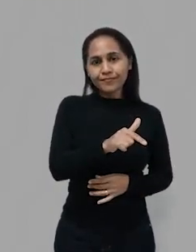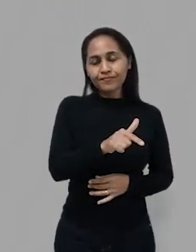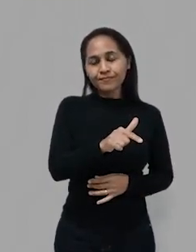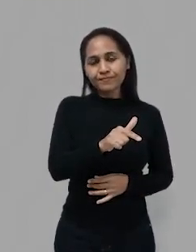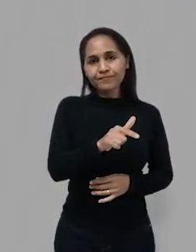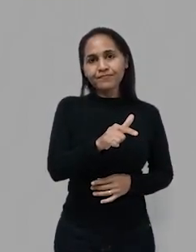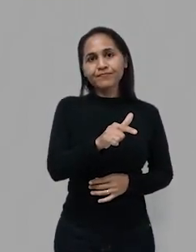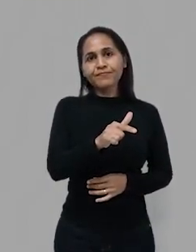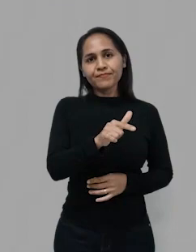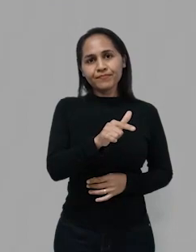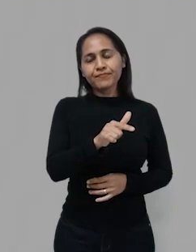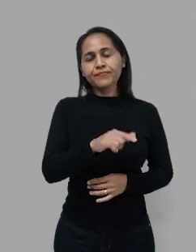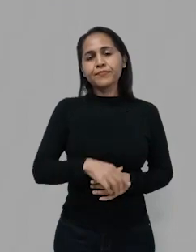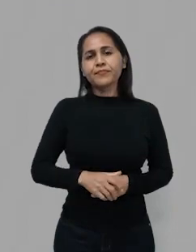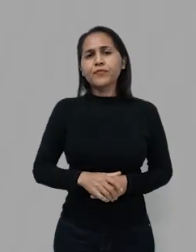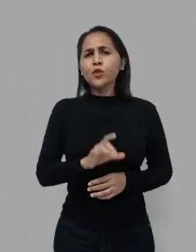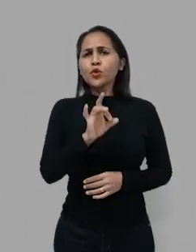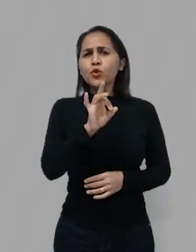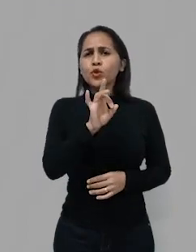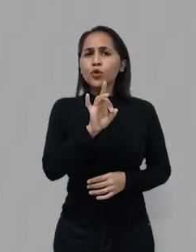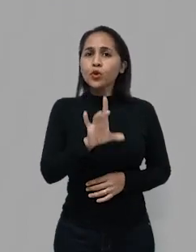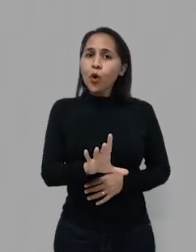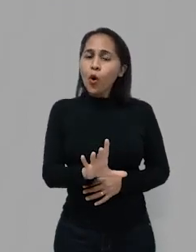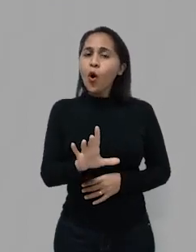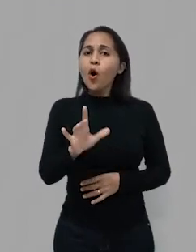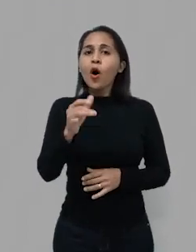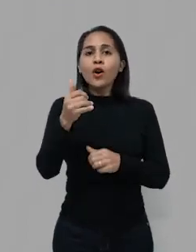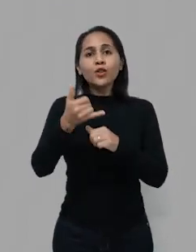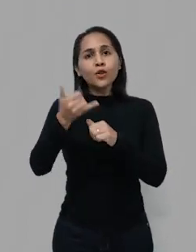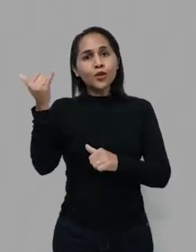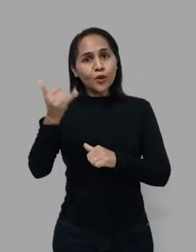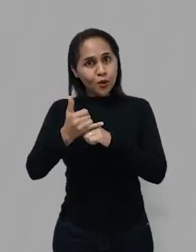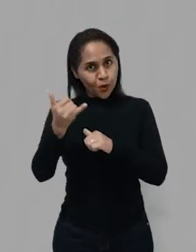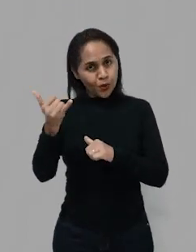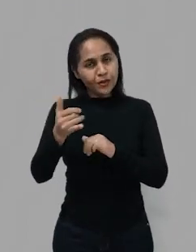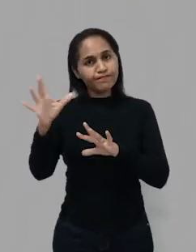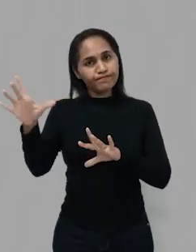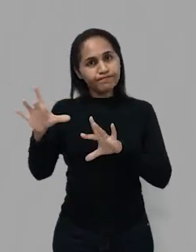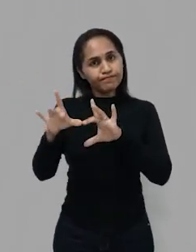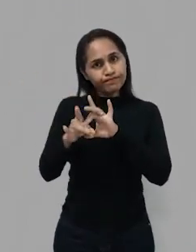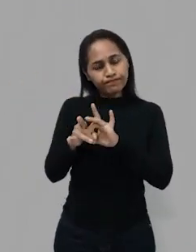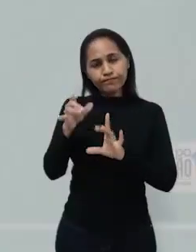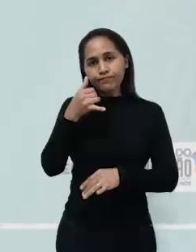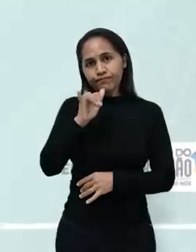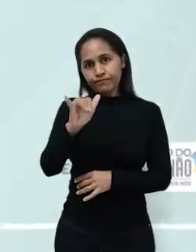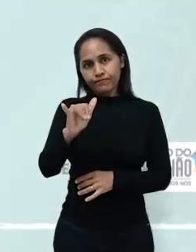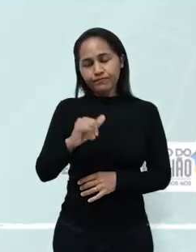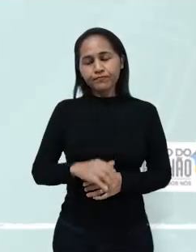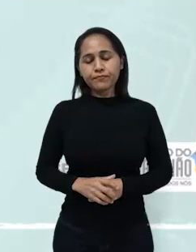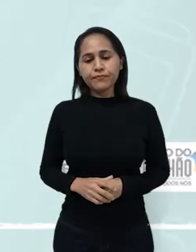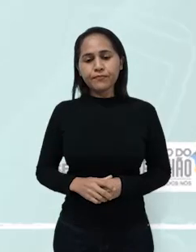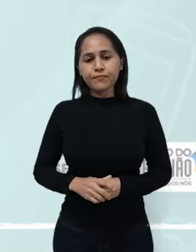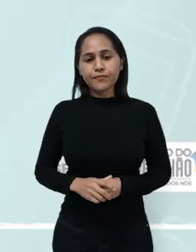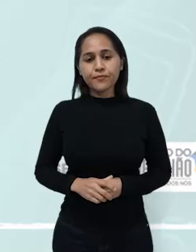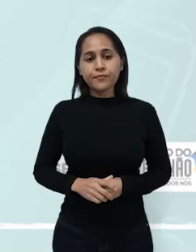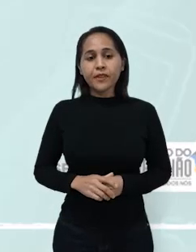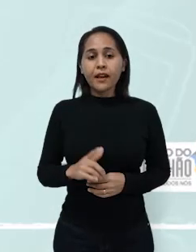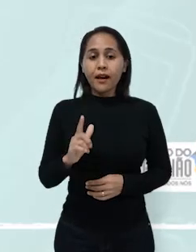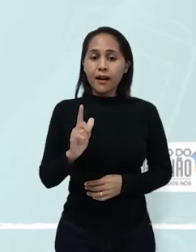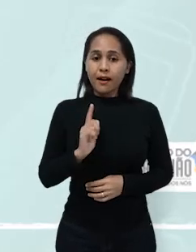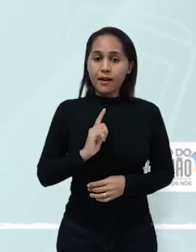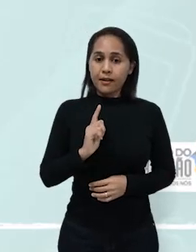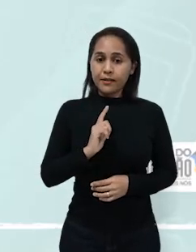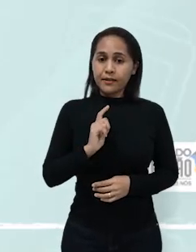moleculares não conduzem corrente elétrica, apenas soluções iônicas. No entanto, o